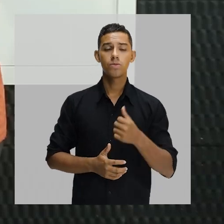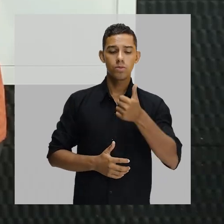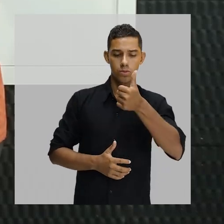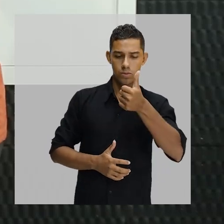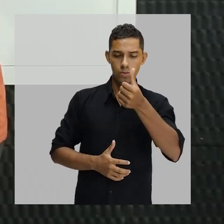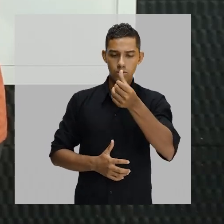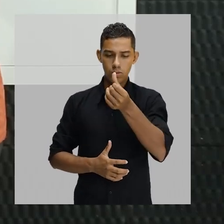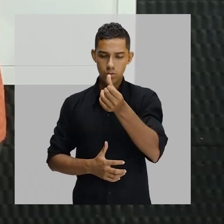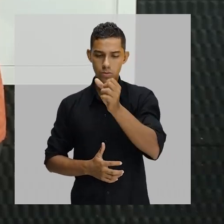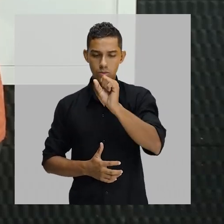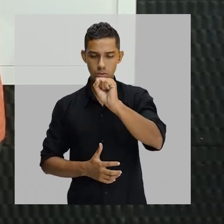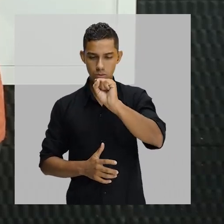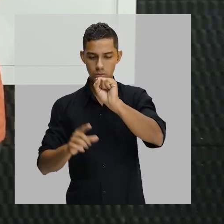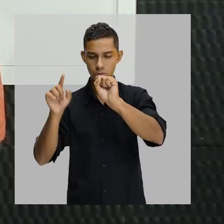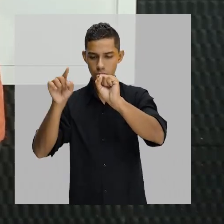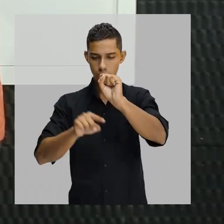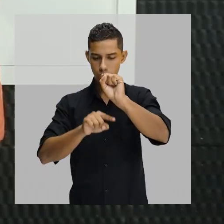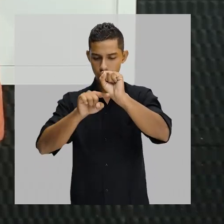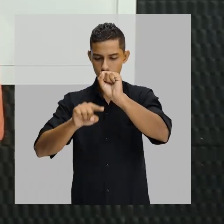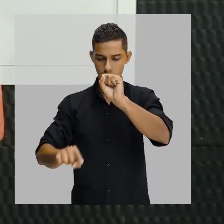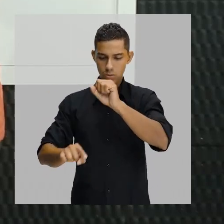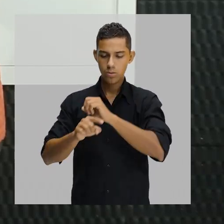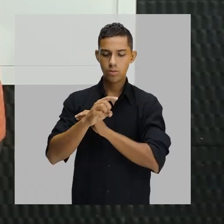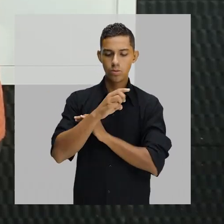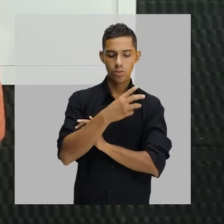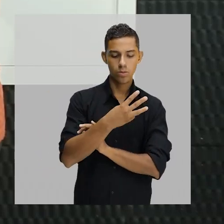168 multiplicado por